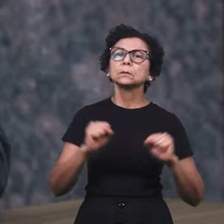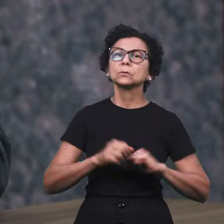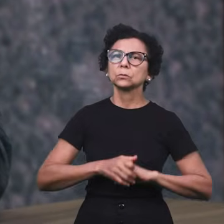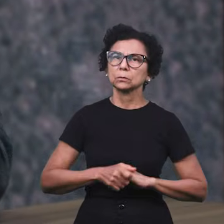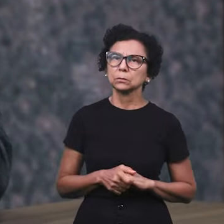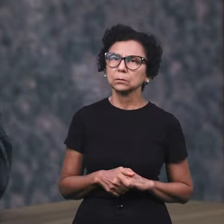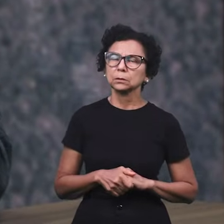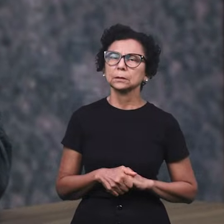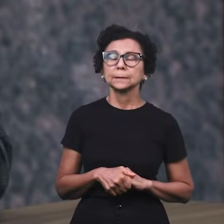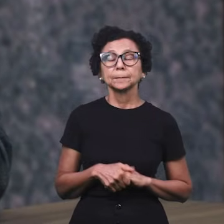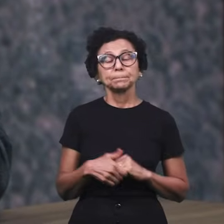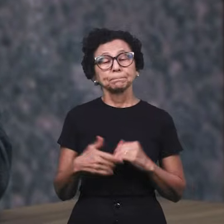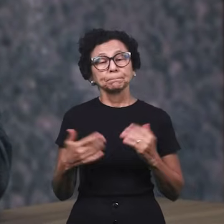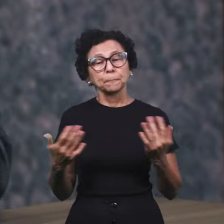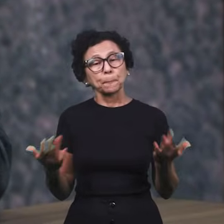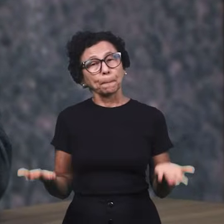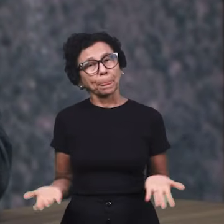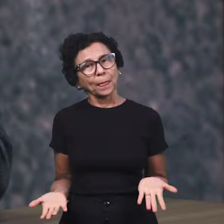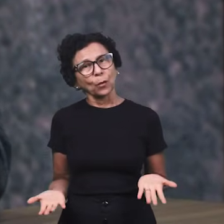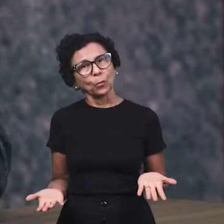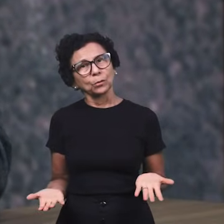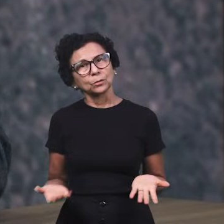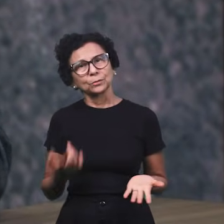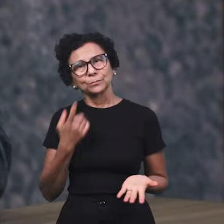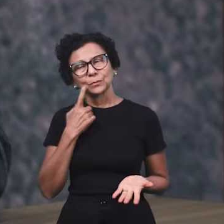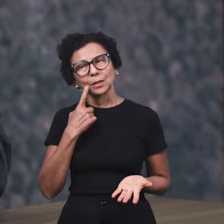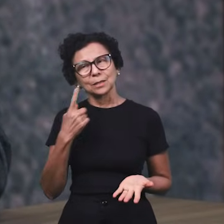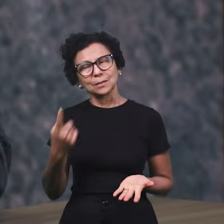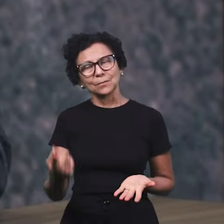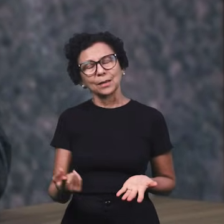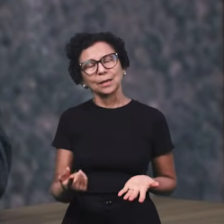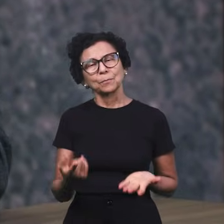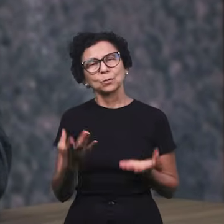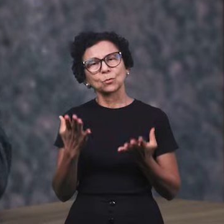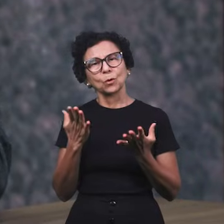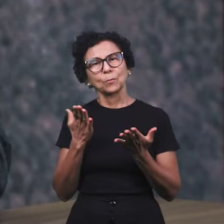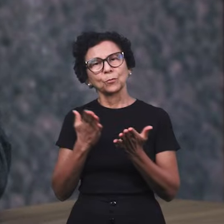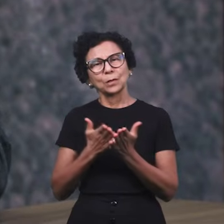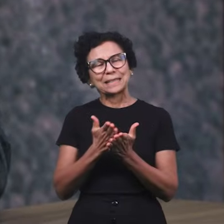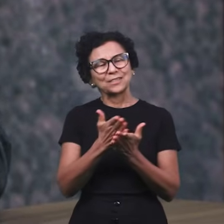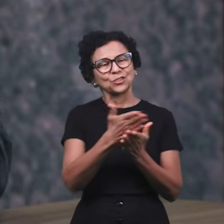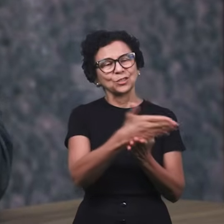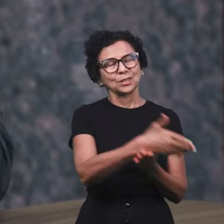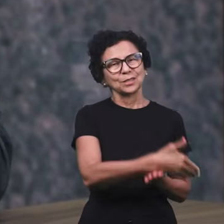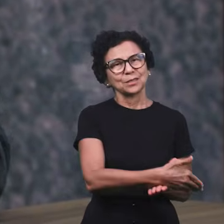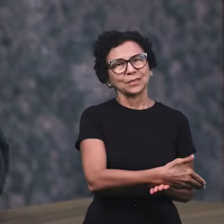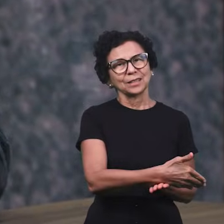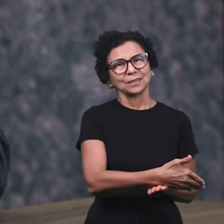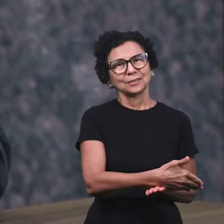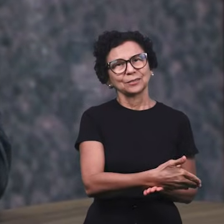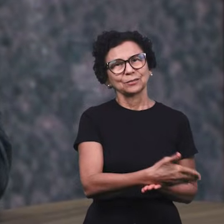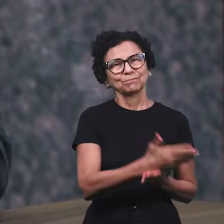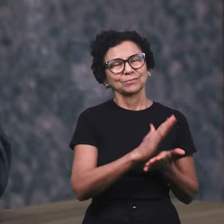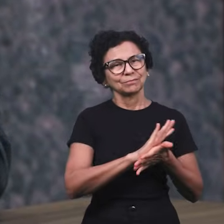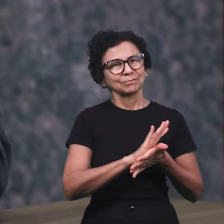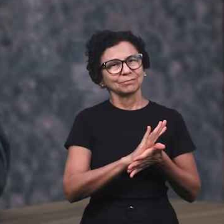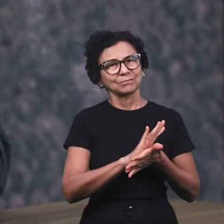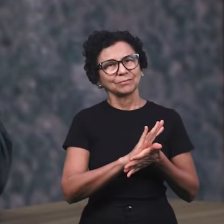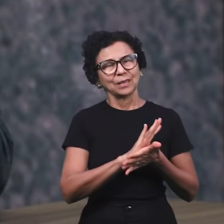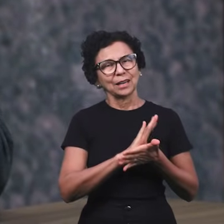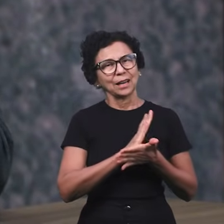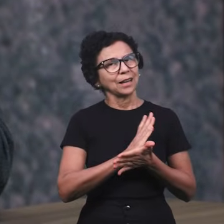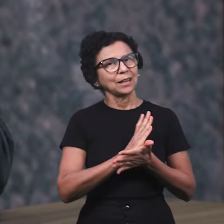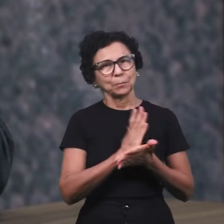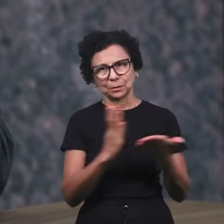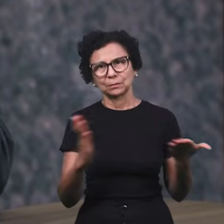vemos, né, com muita tristeza, sendo desconstruída a partir de um determinado momento mais recente de sua história. Mas eles têm